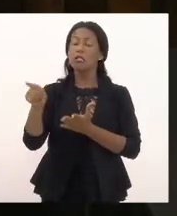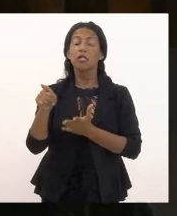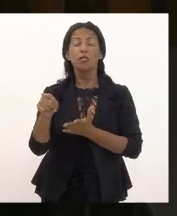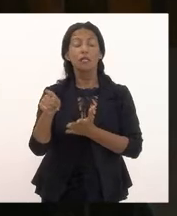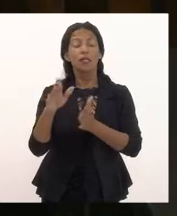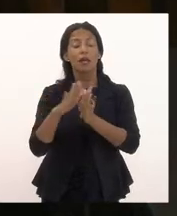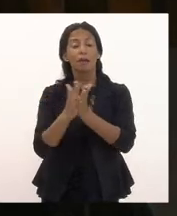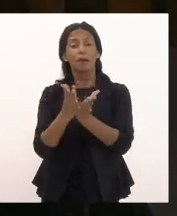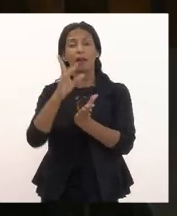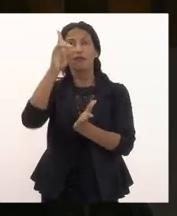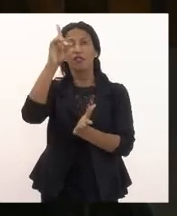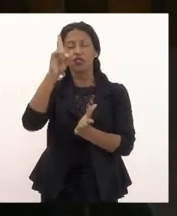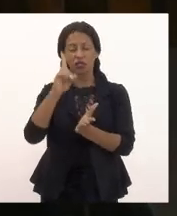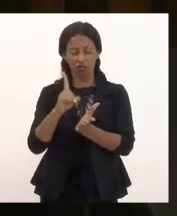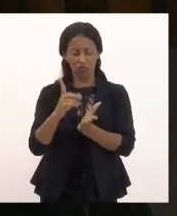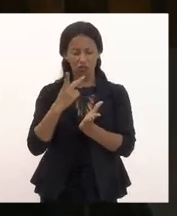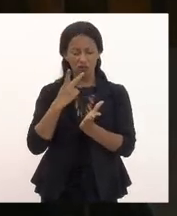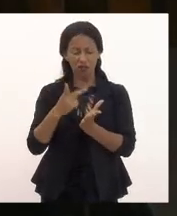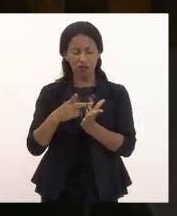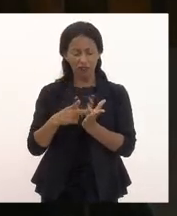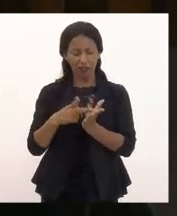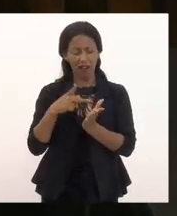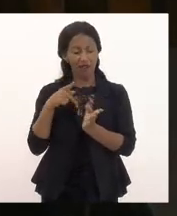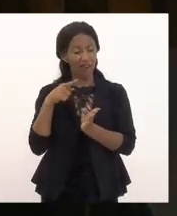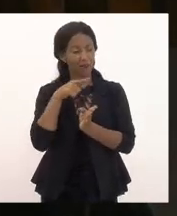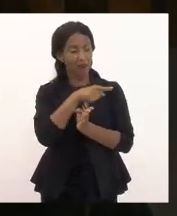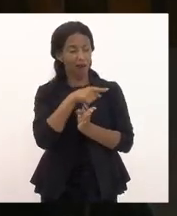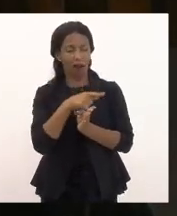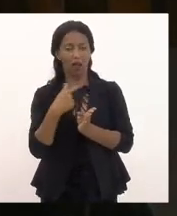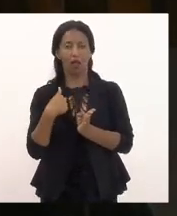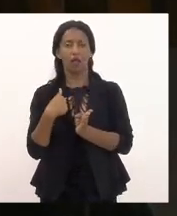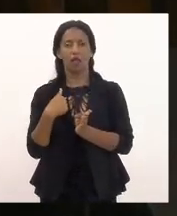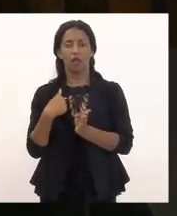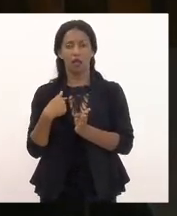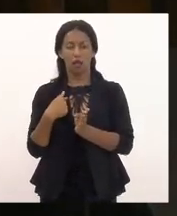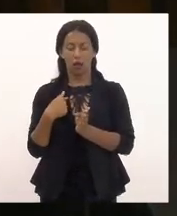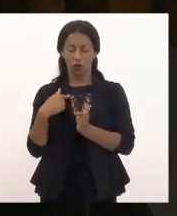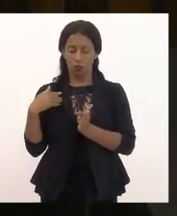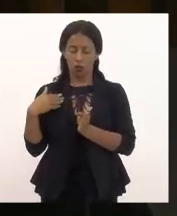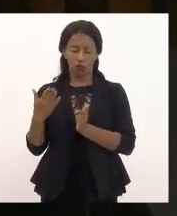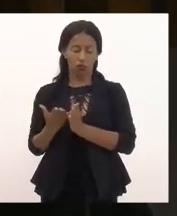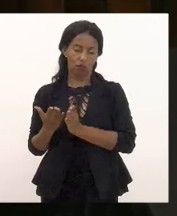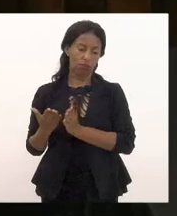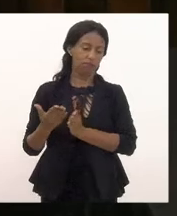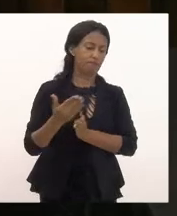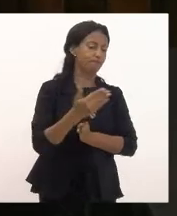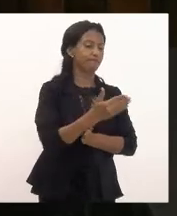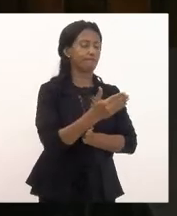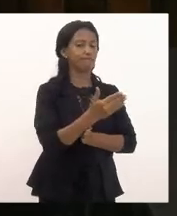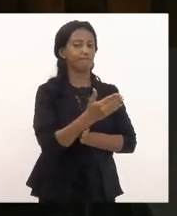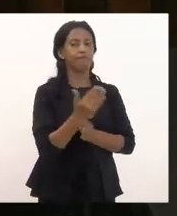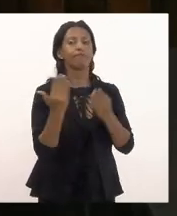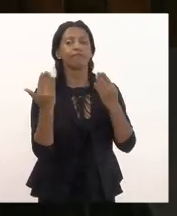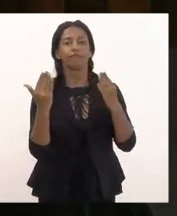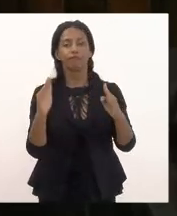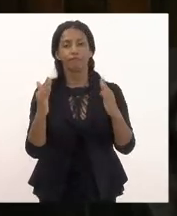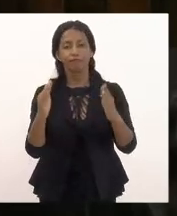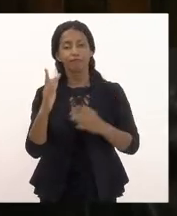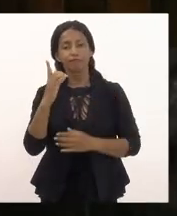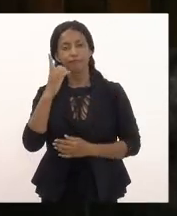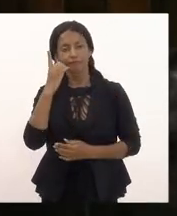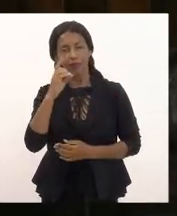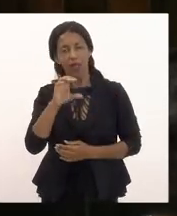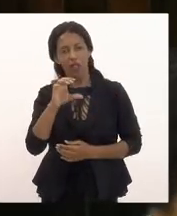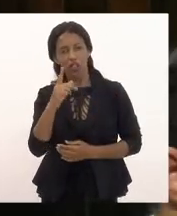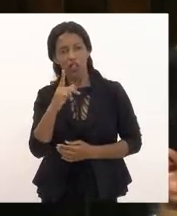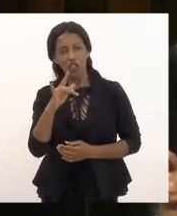falar e a palavra de Deus falar que tiver que ir para o outro lado, eu irei para o outro lado. Parabéns, deputado